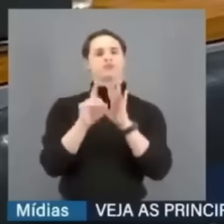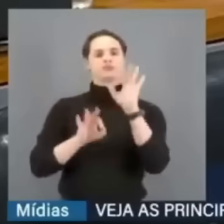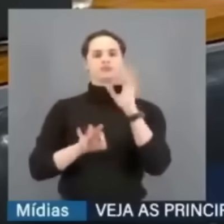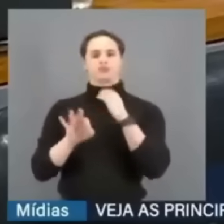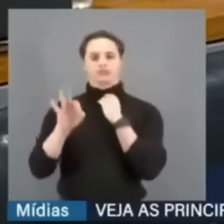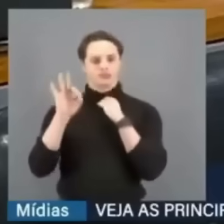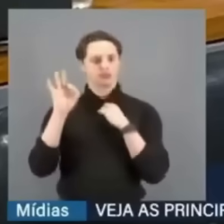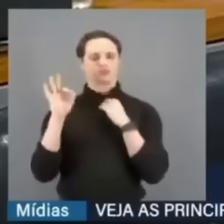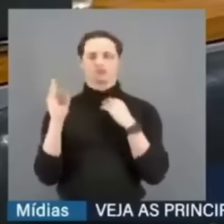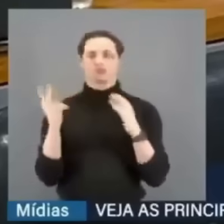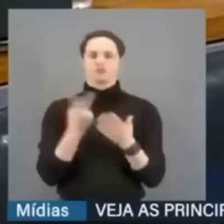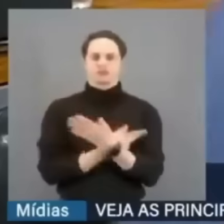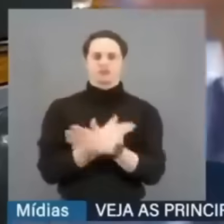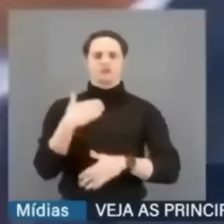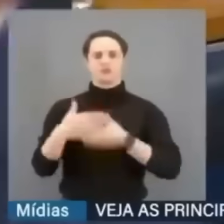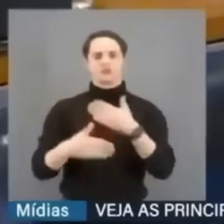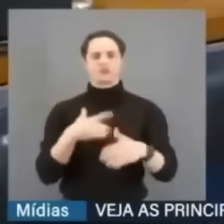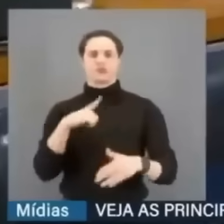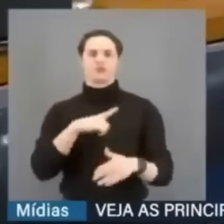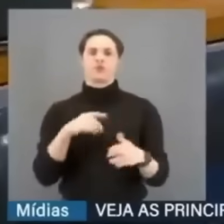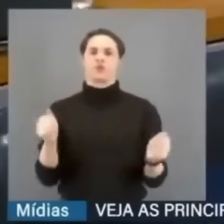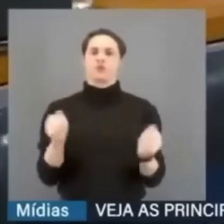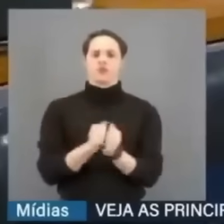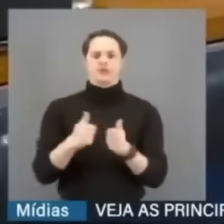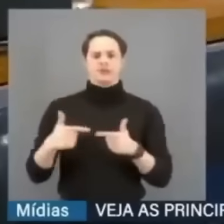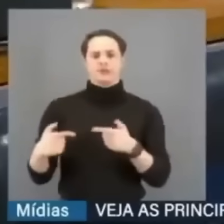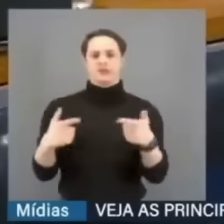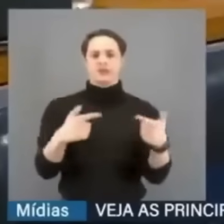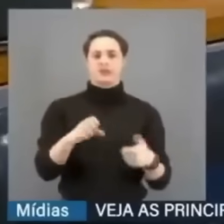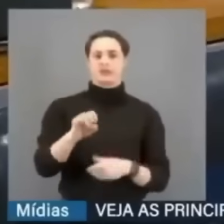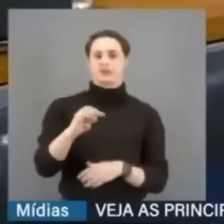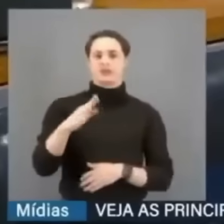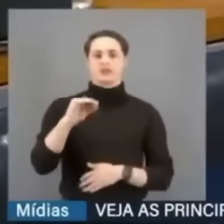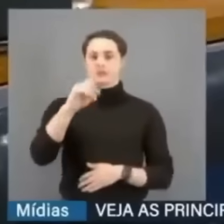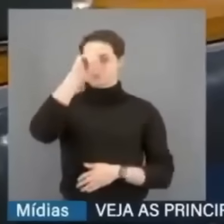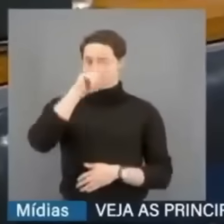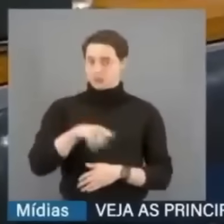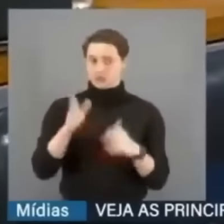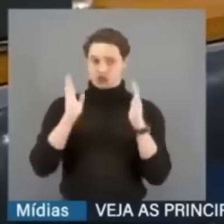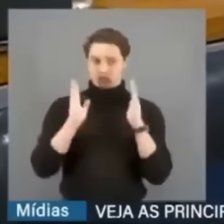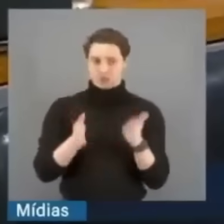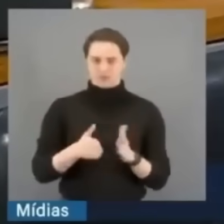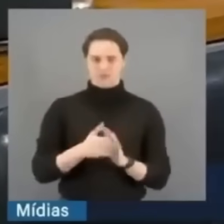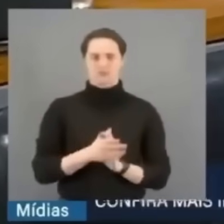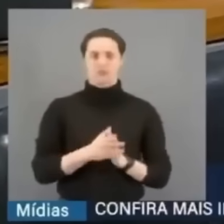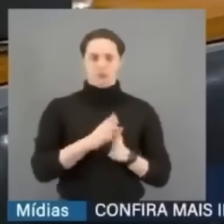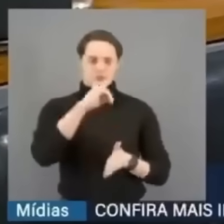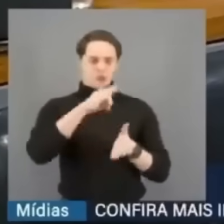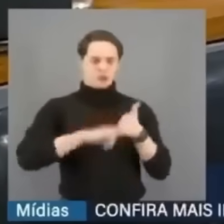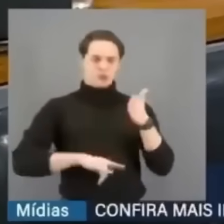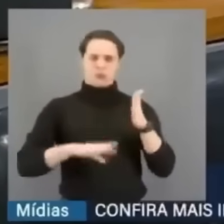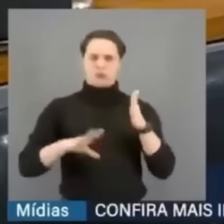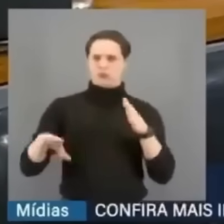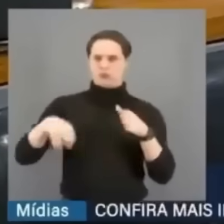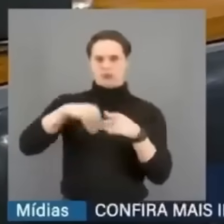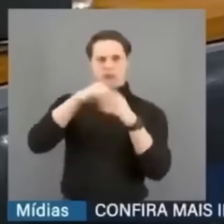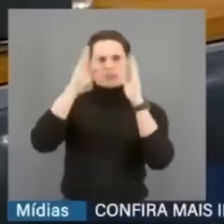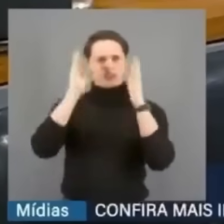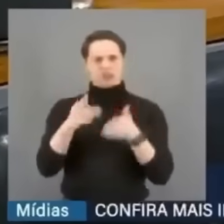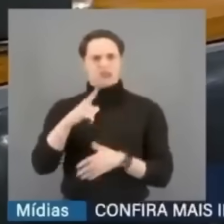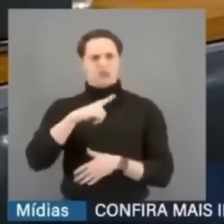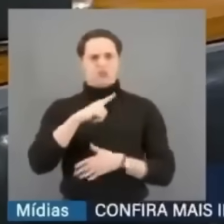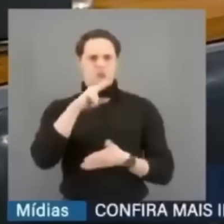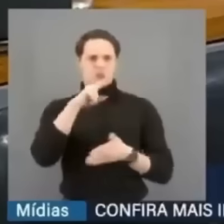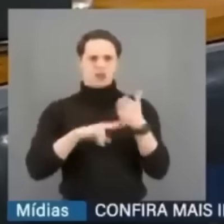em seguinte com um estádio de sítio decretado. O documento está lá. Eu não vou fazer